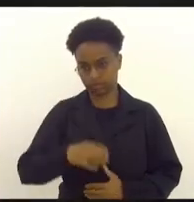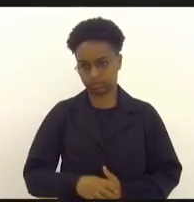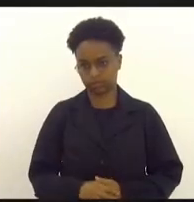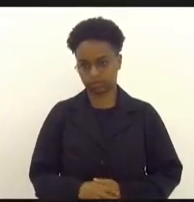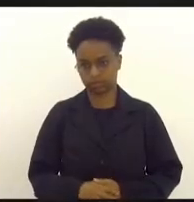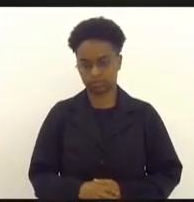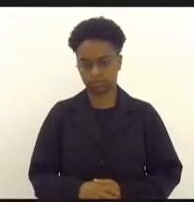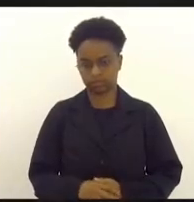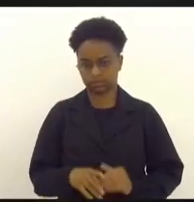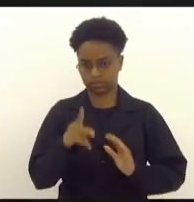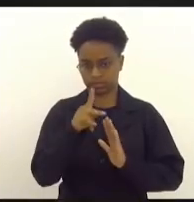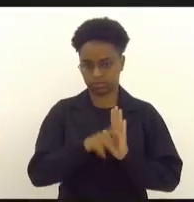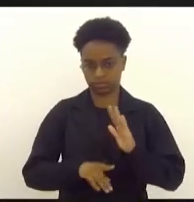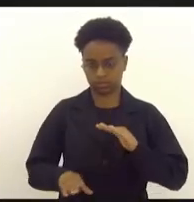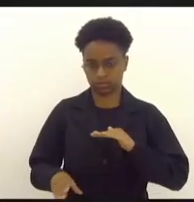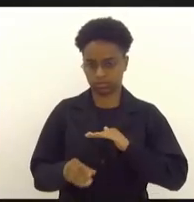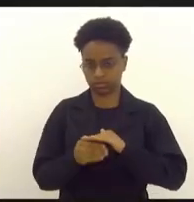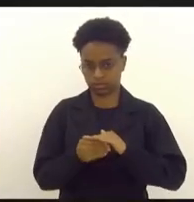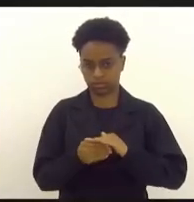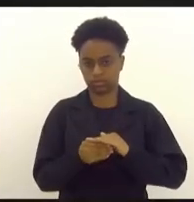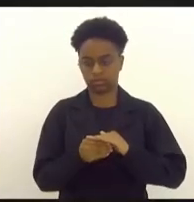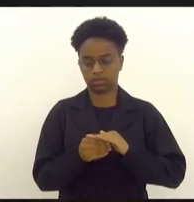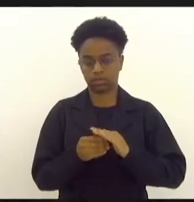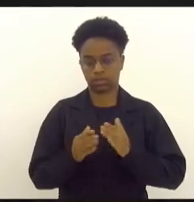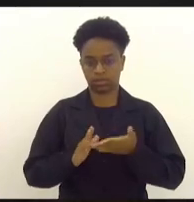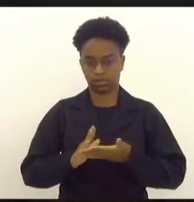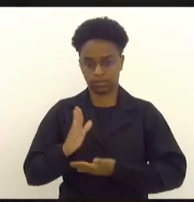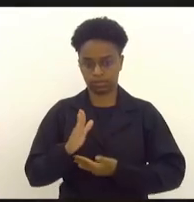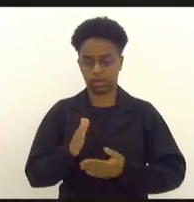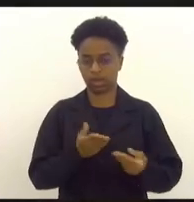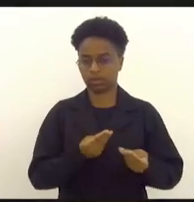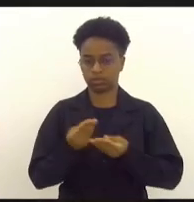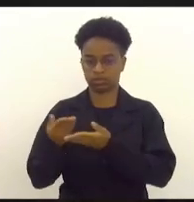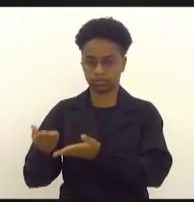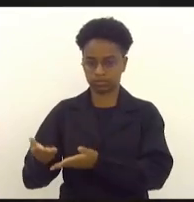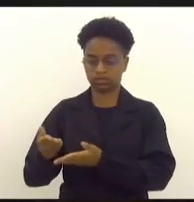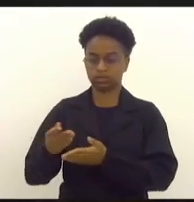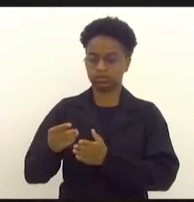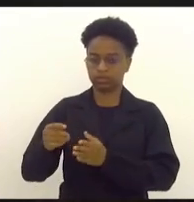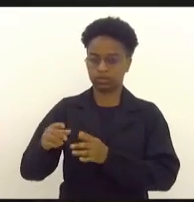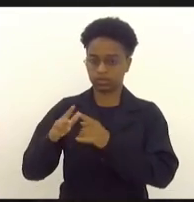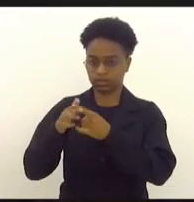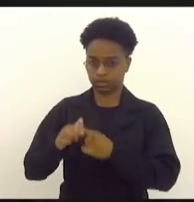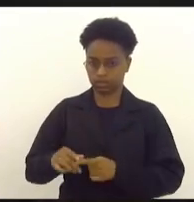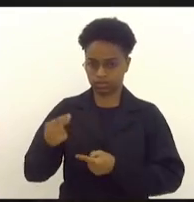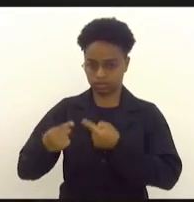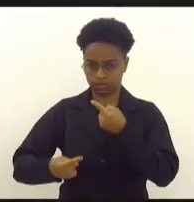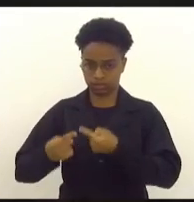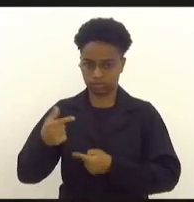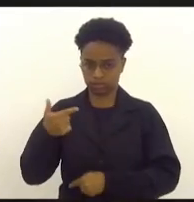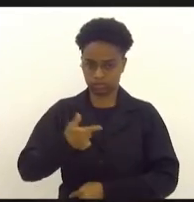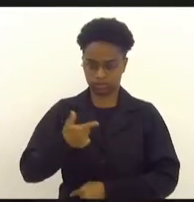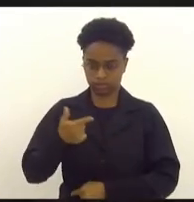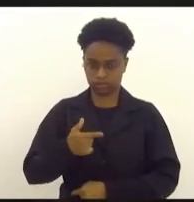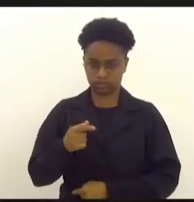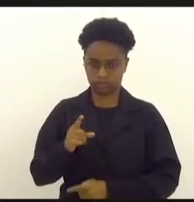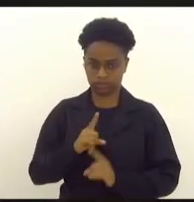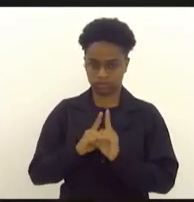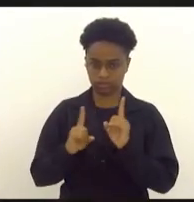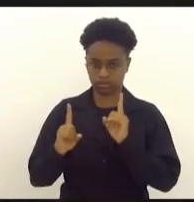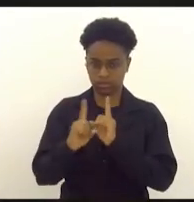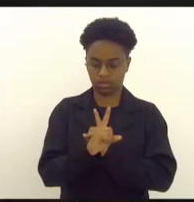o projeto aprovado assim emendado irá redação do vencido para segunda discussão pela ordem deputada